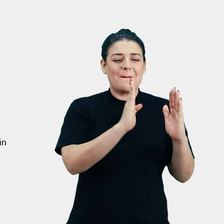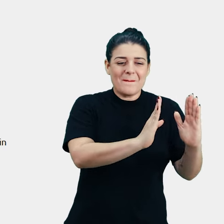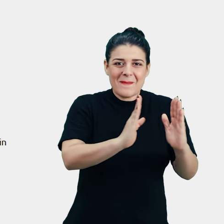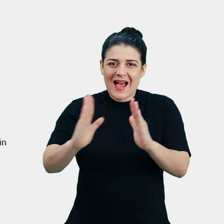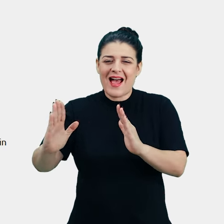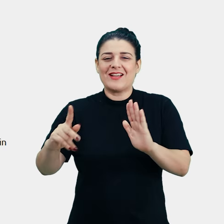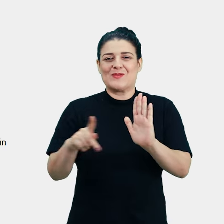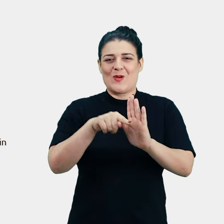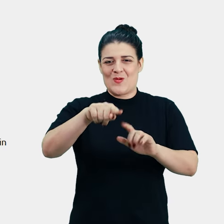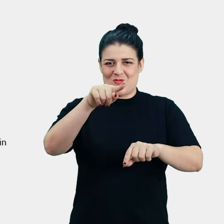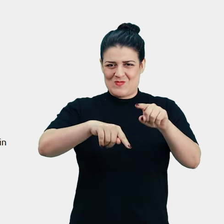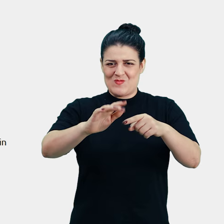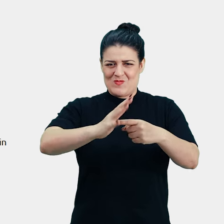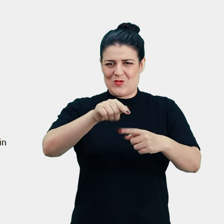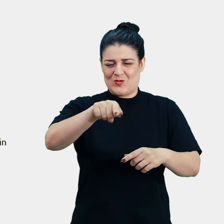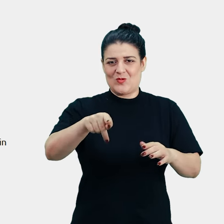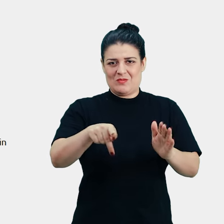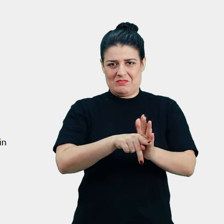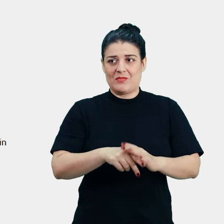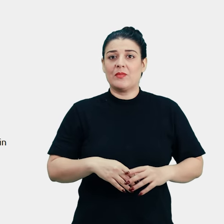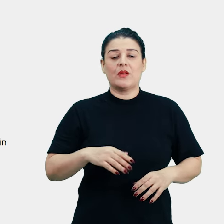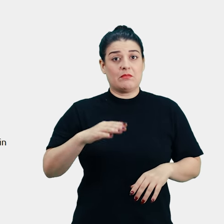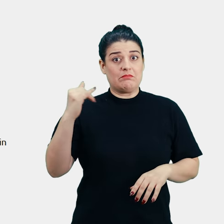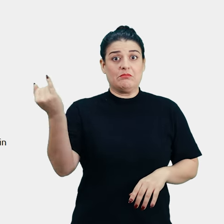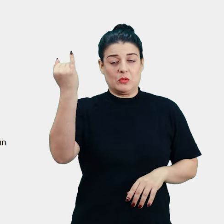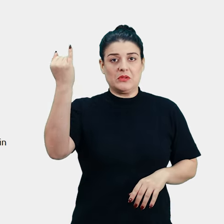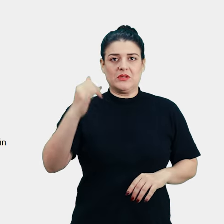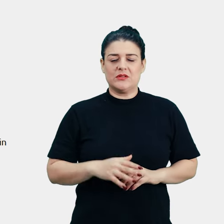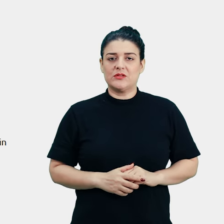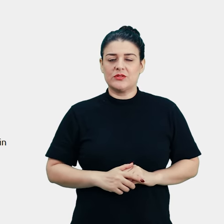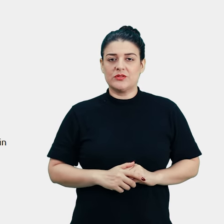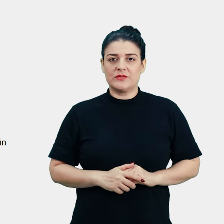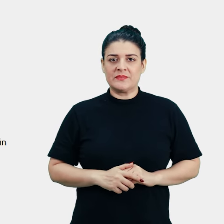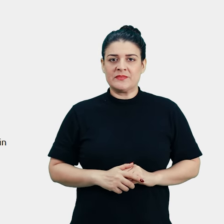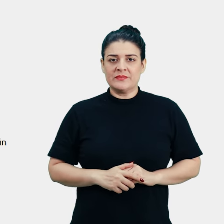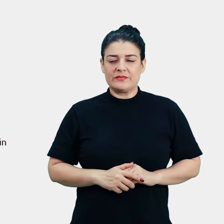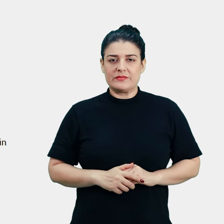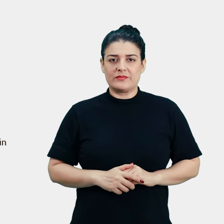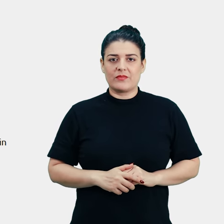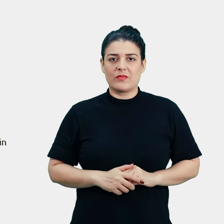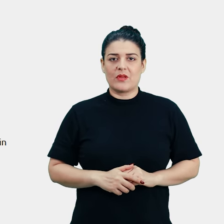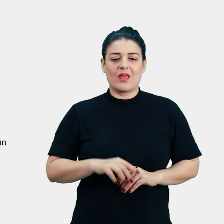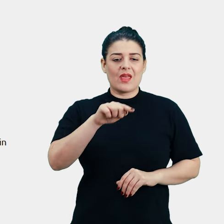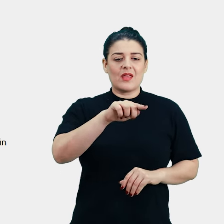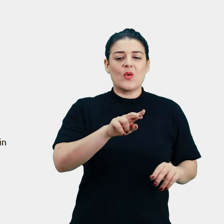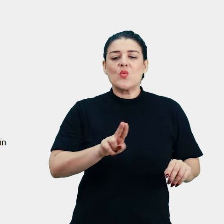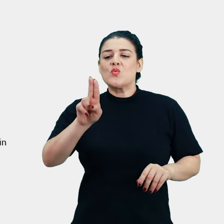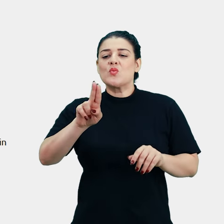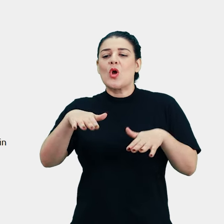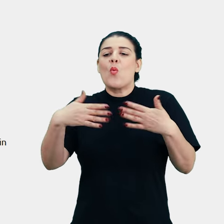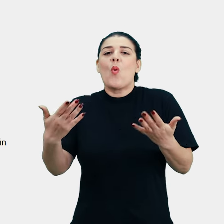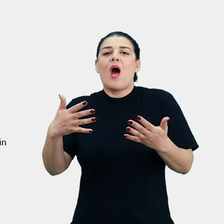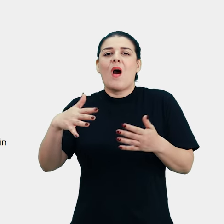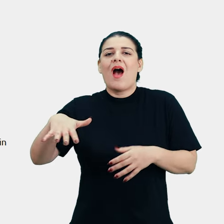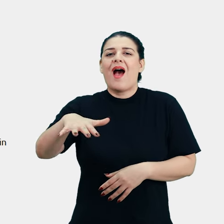tá, do equipamento, porque eu acho fundamental, tá? Então, onde a gente pode combinar a espectrometria de